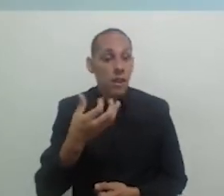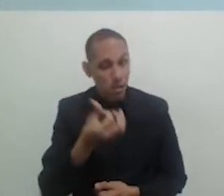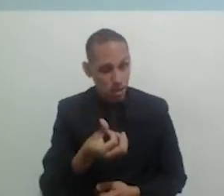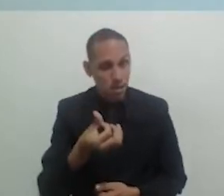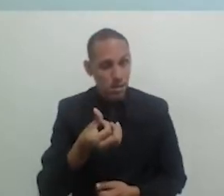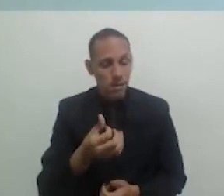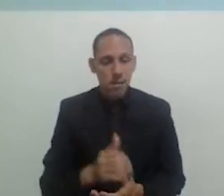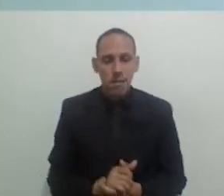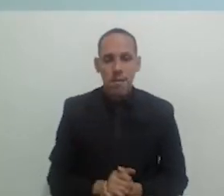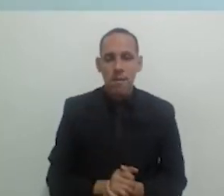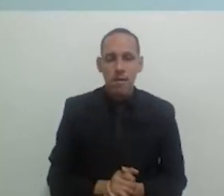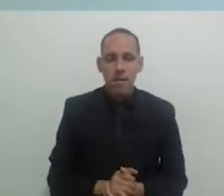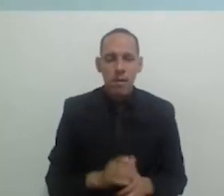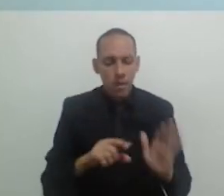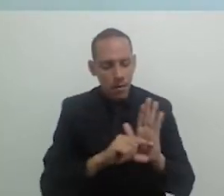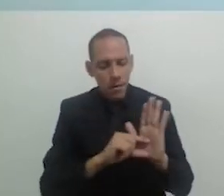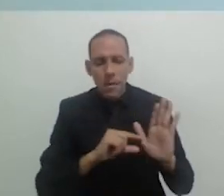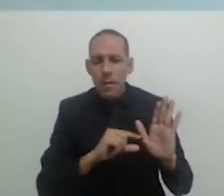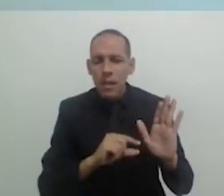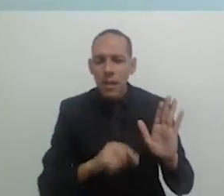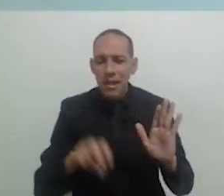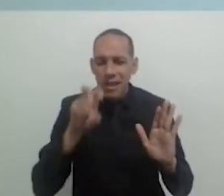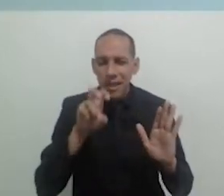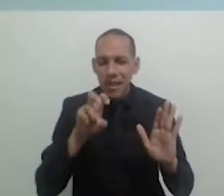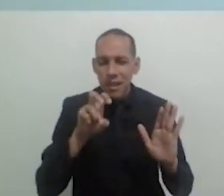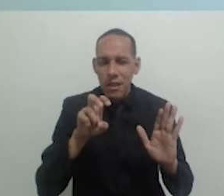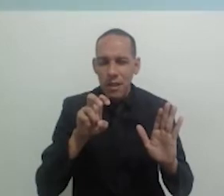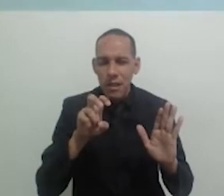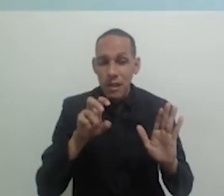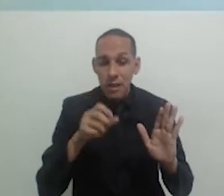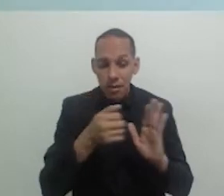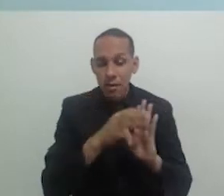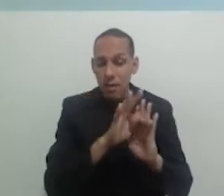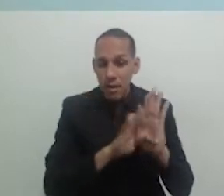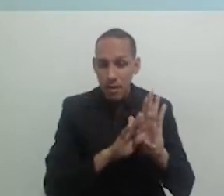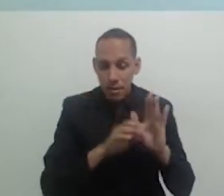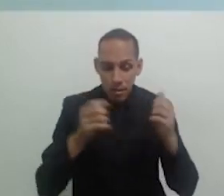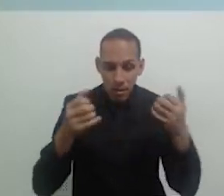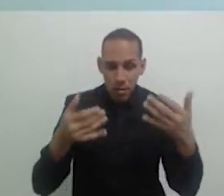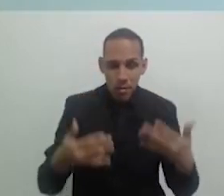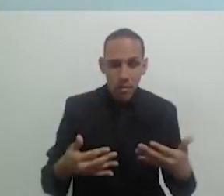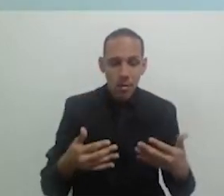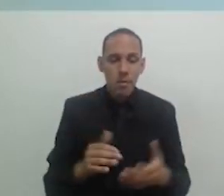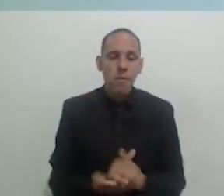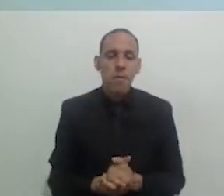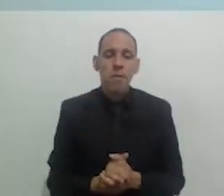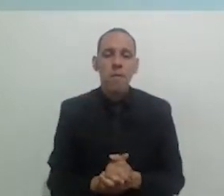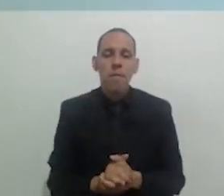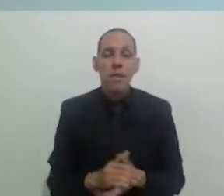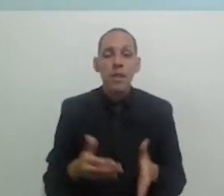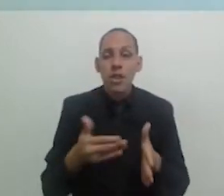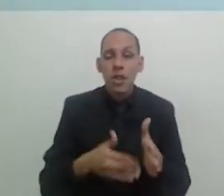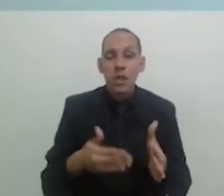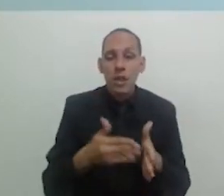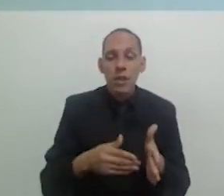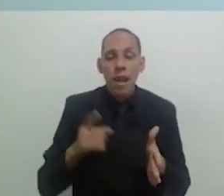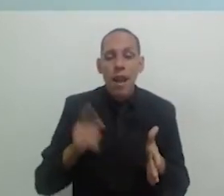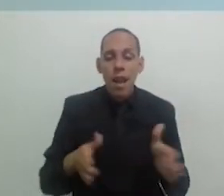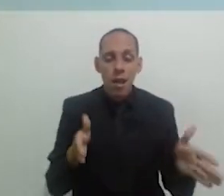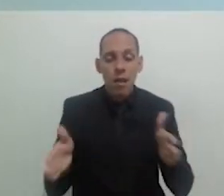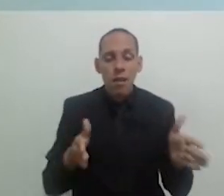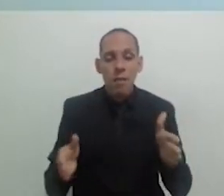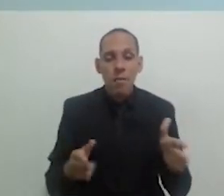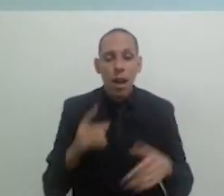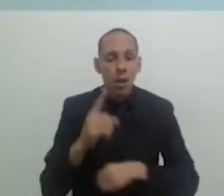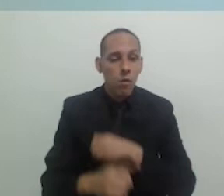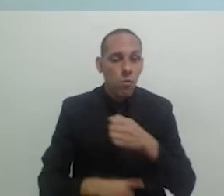346, inciso 5, tem a seguinte redação: a decretação da indisponibilidade por prazo não superior a 1 ano